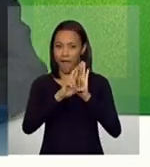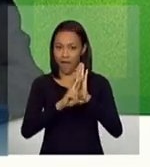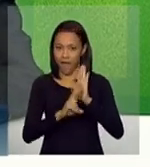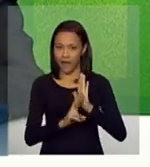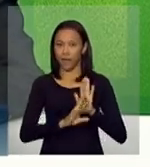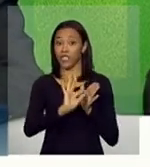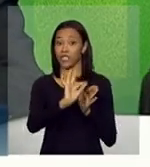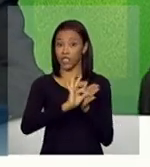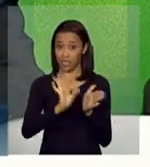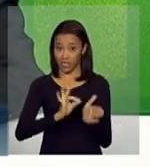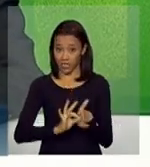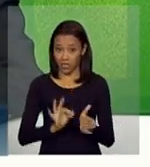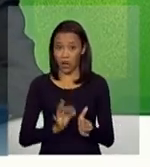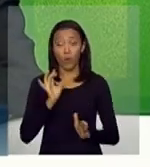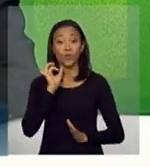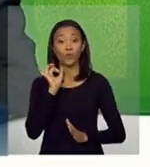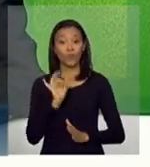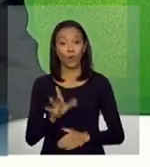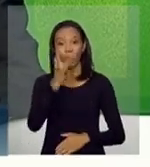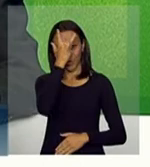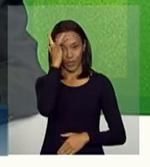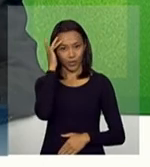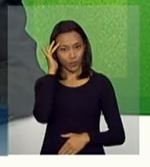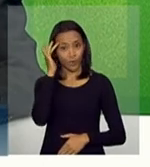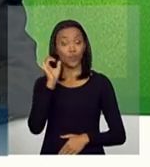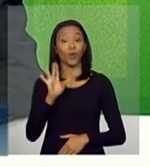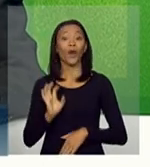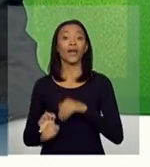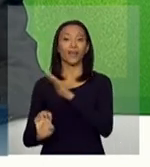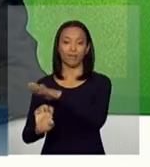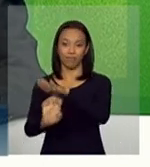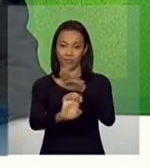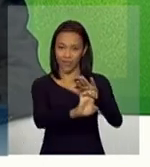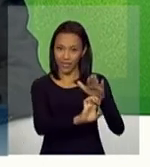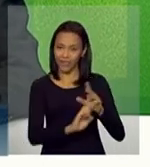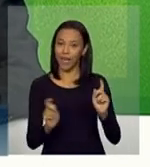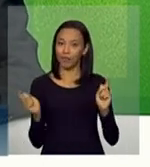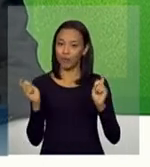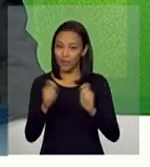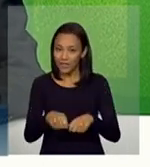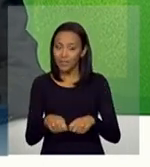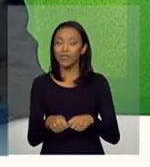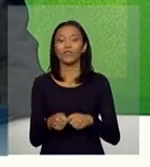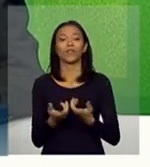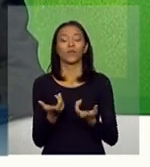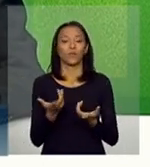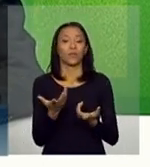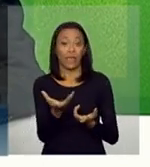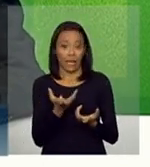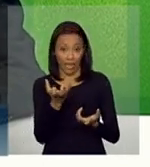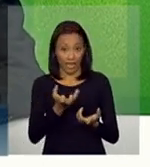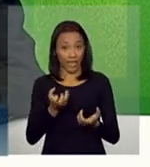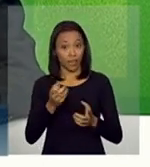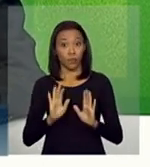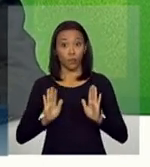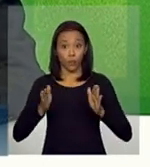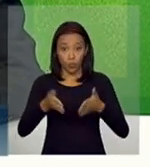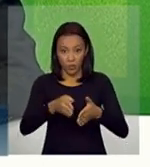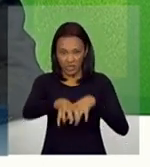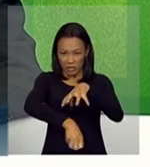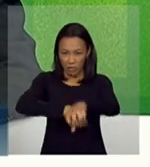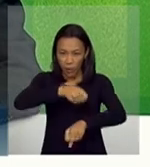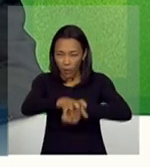Somente pessoas jurídicas poderão explorar e se candidatar a explorar minérios no Brasil.